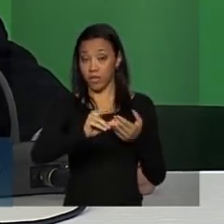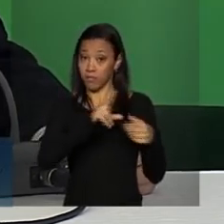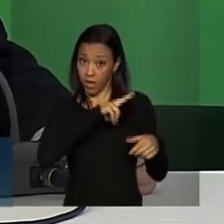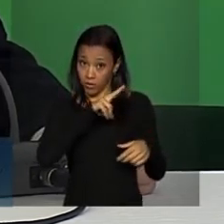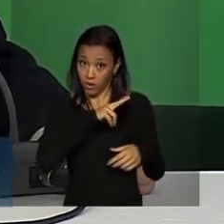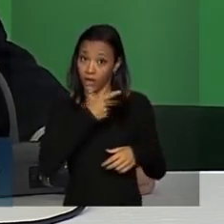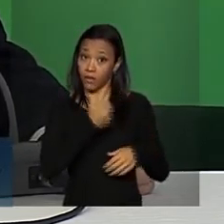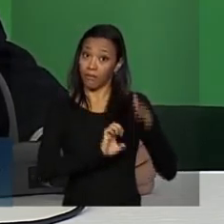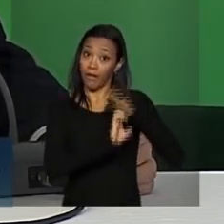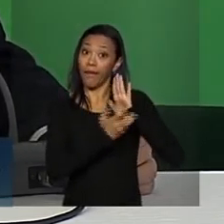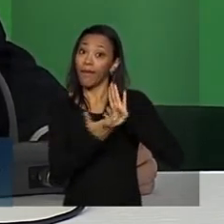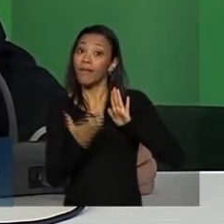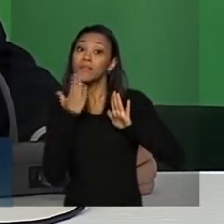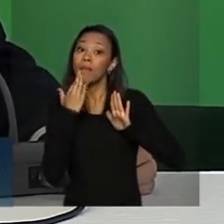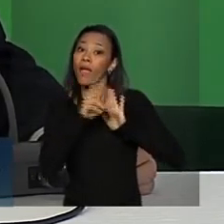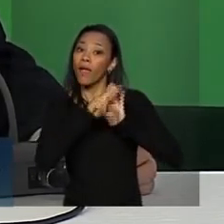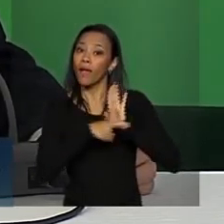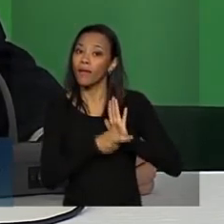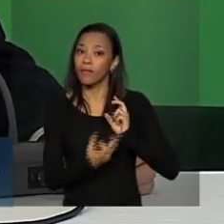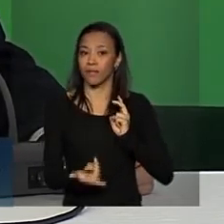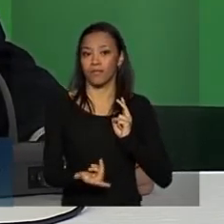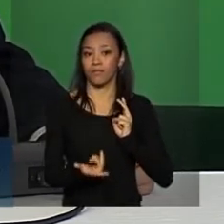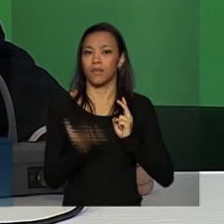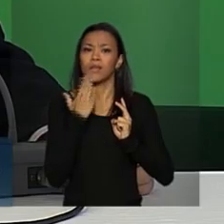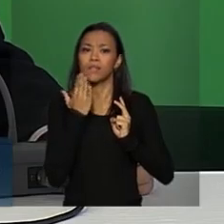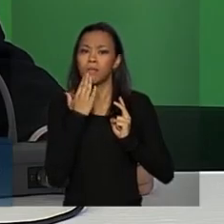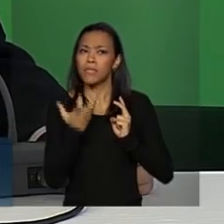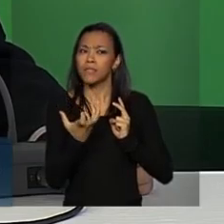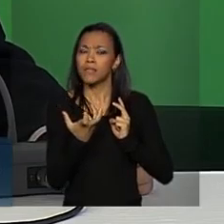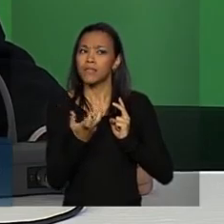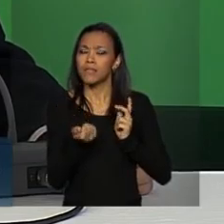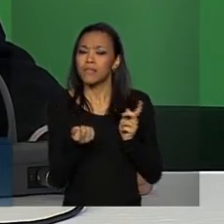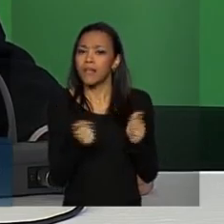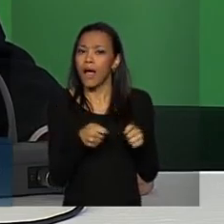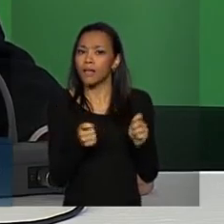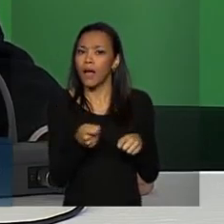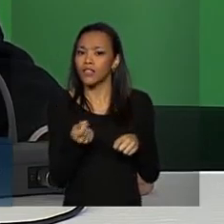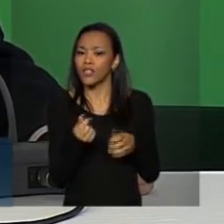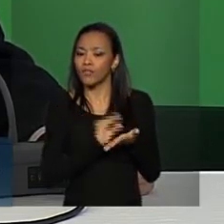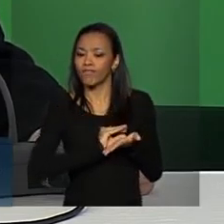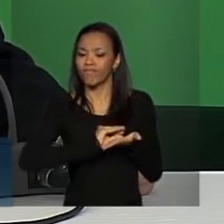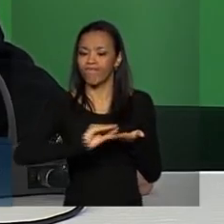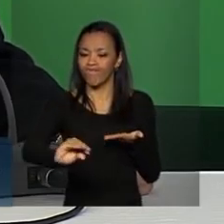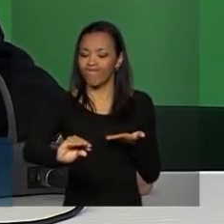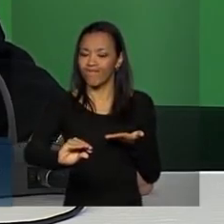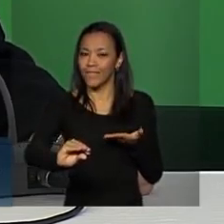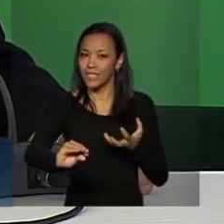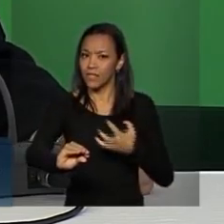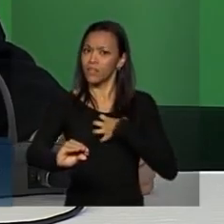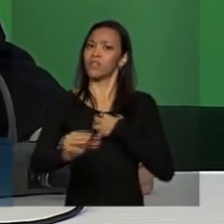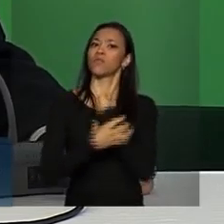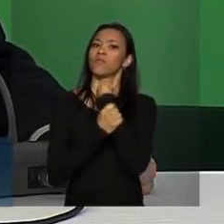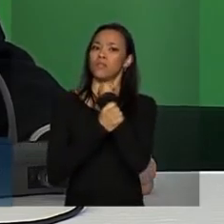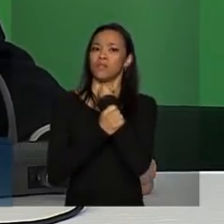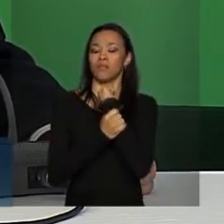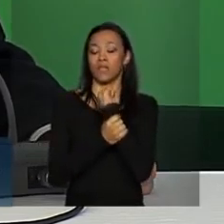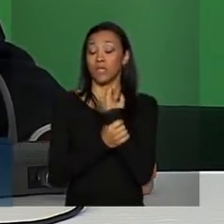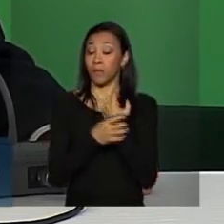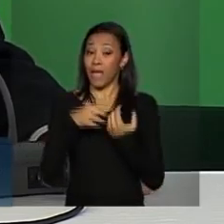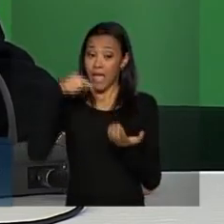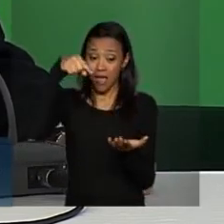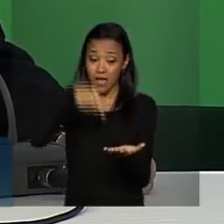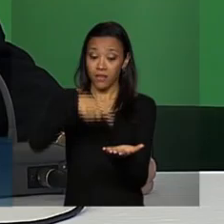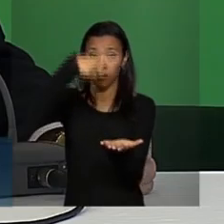quer ter regras, quer ter previsibilidade para poder se sentir confortável para fazer esses investimentos. O que esse